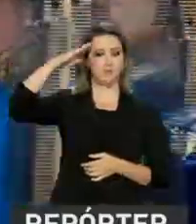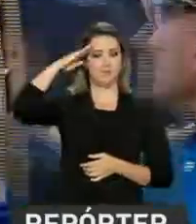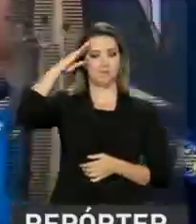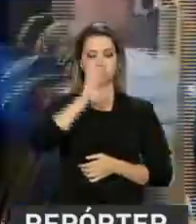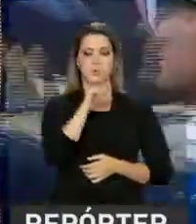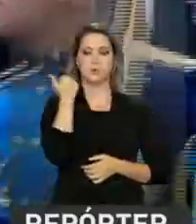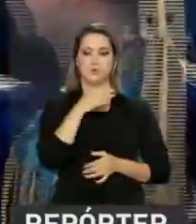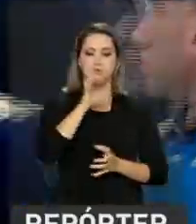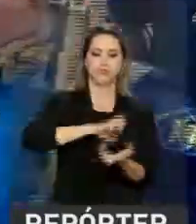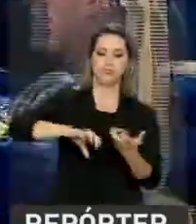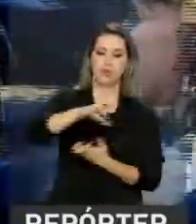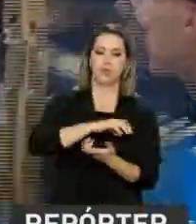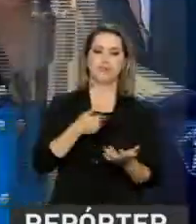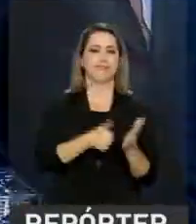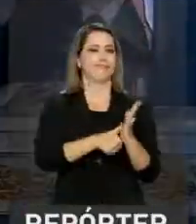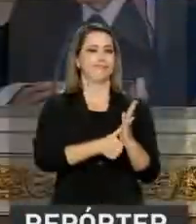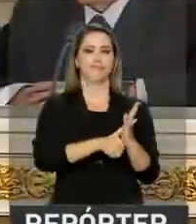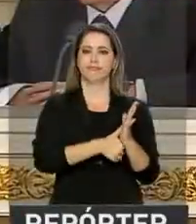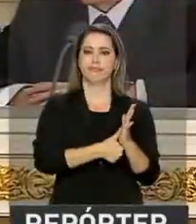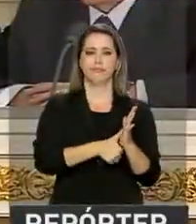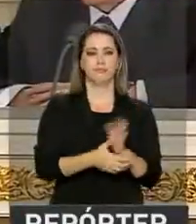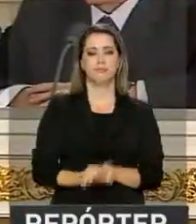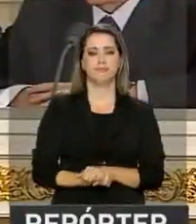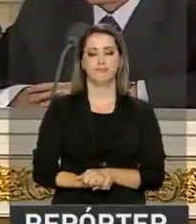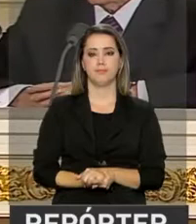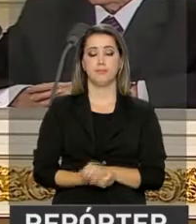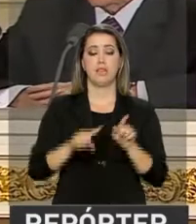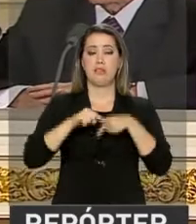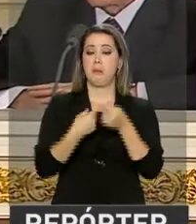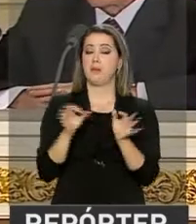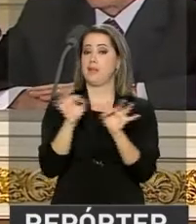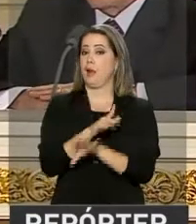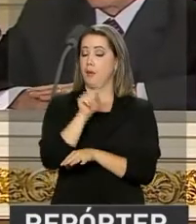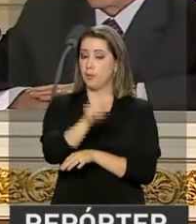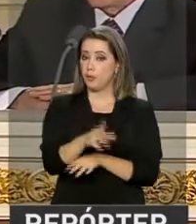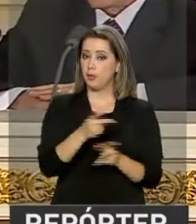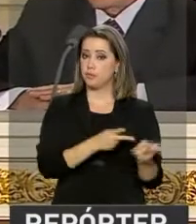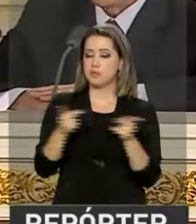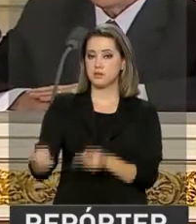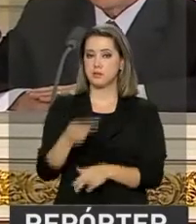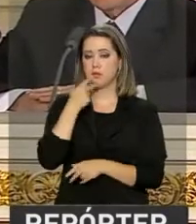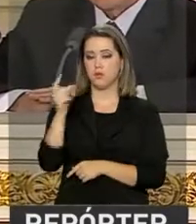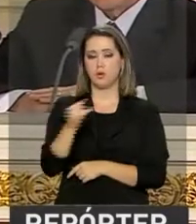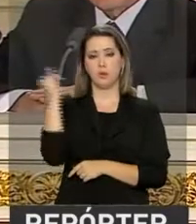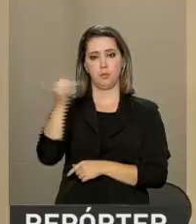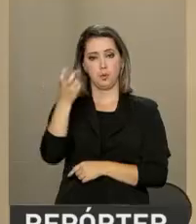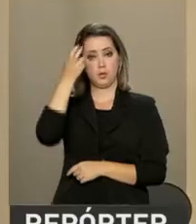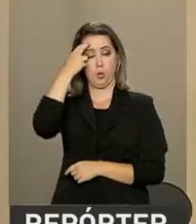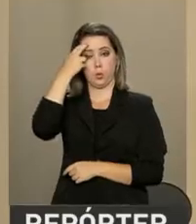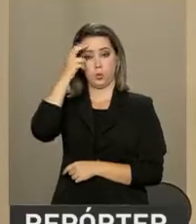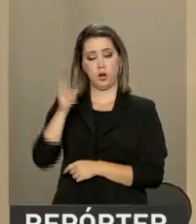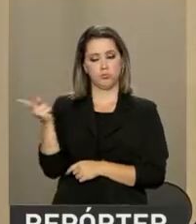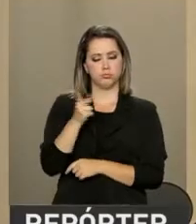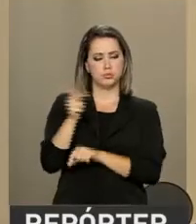em guerra e não tiveram os corpos identificados. Encerrando a visita a Moscou, ele destacou o intercâmbio cultural entre Brasil e Rússia e